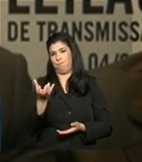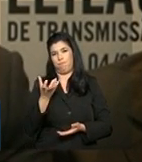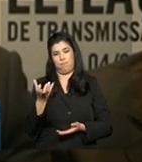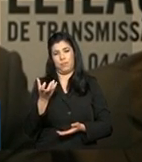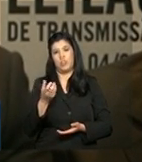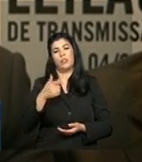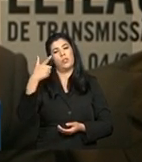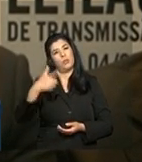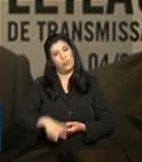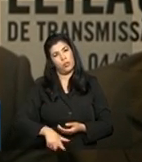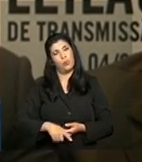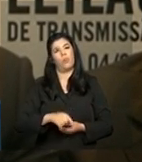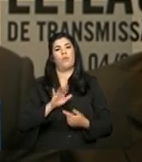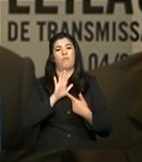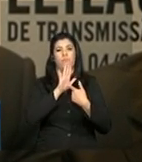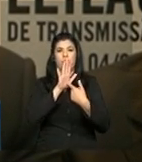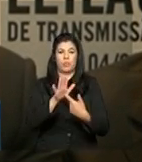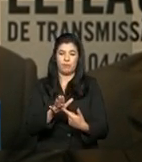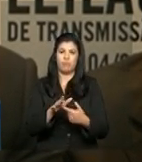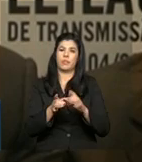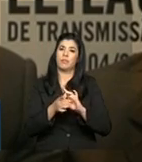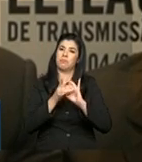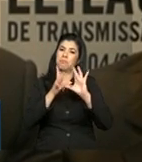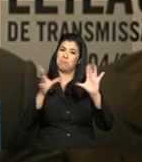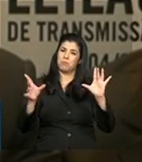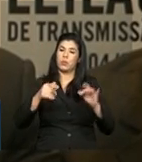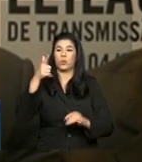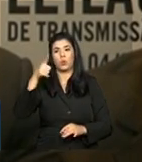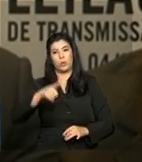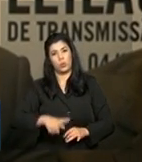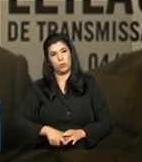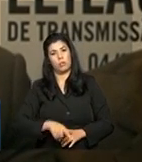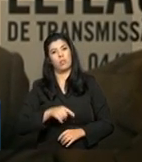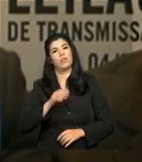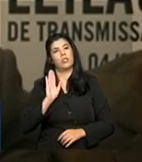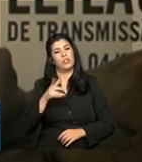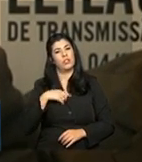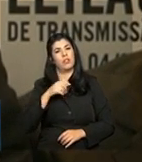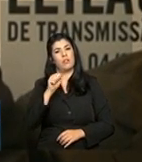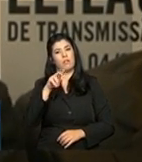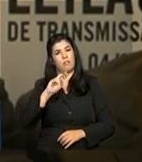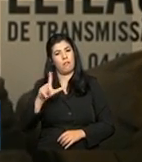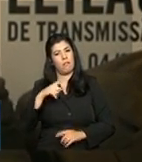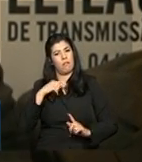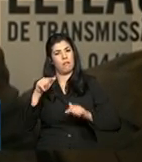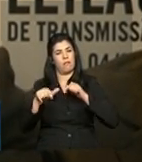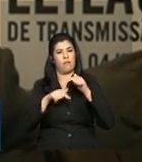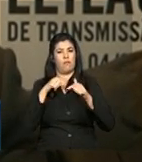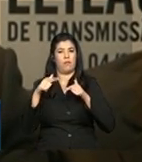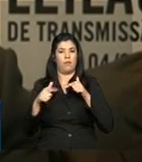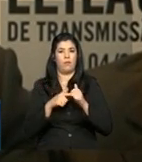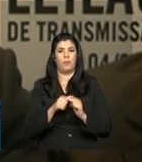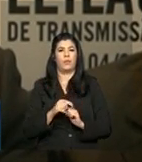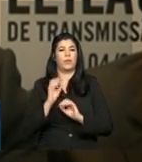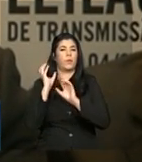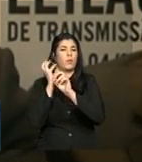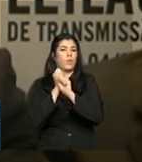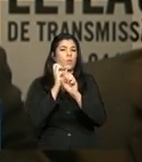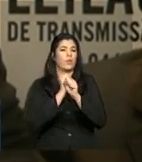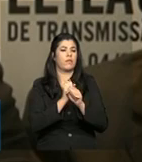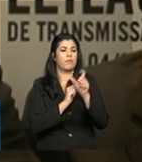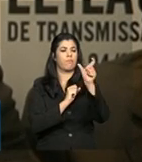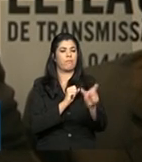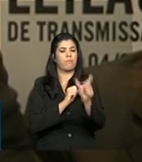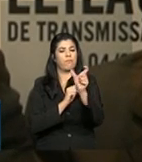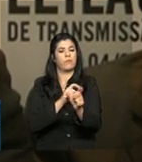leilão, novamente deu vazio. Então a agência, mesmo trabalhando com os valores individualizados